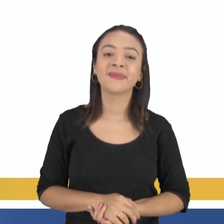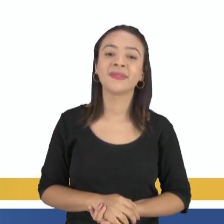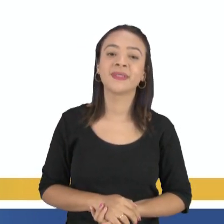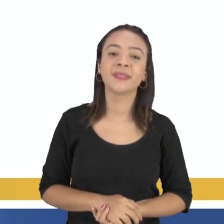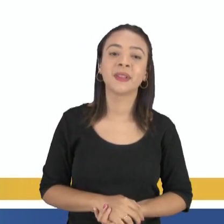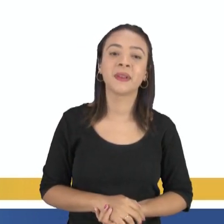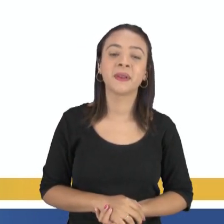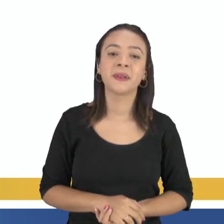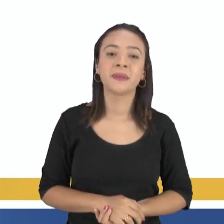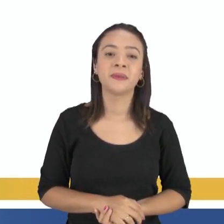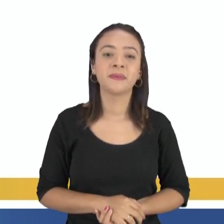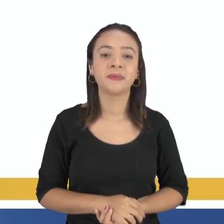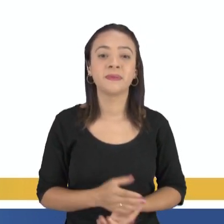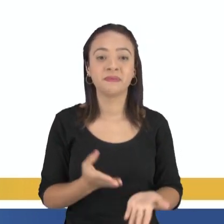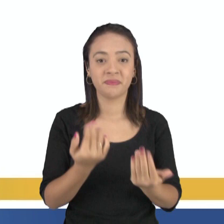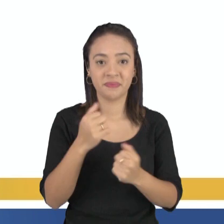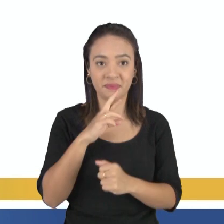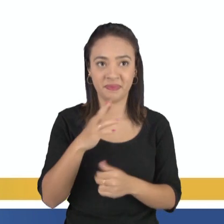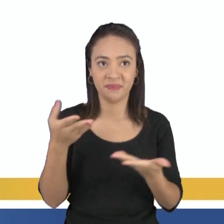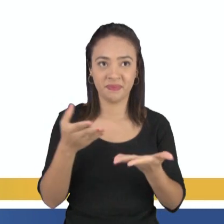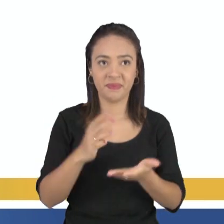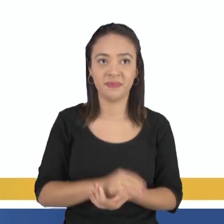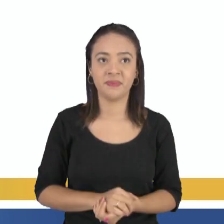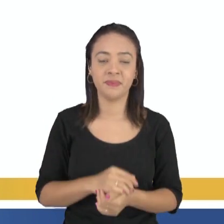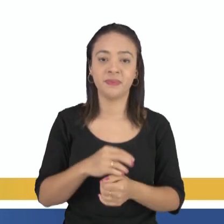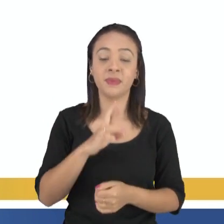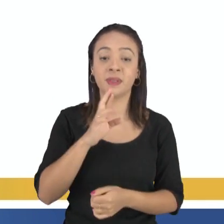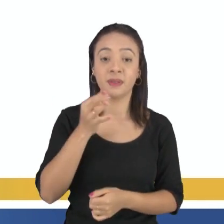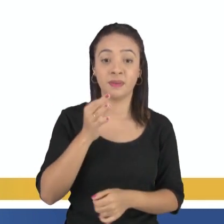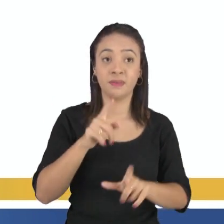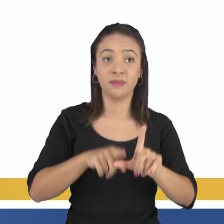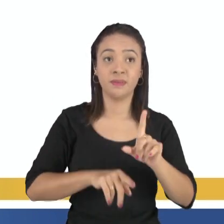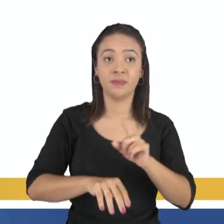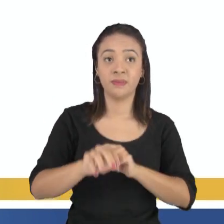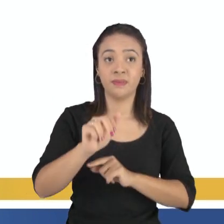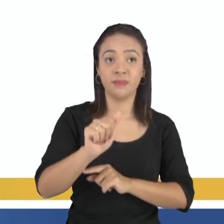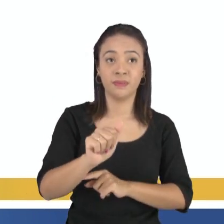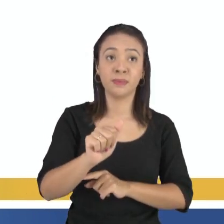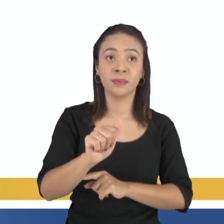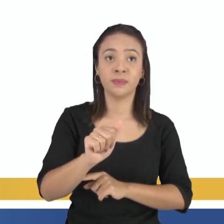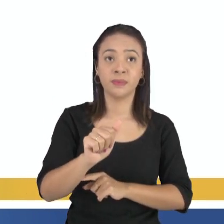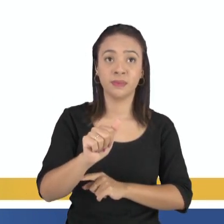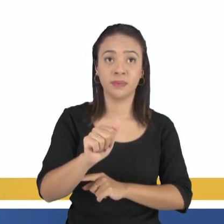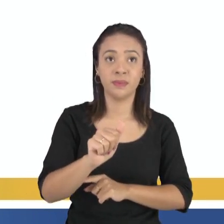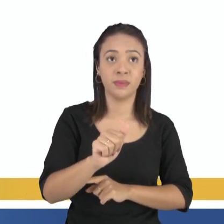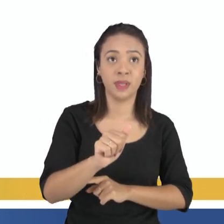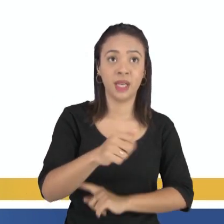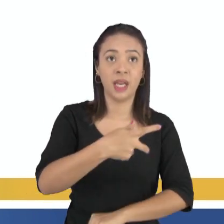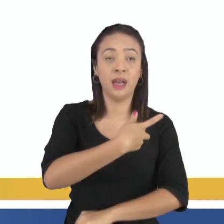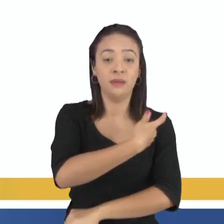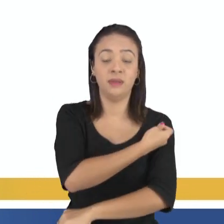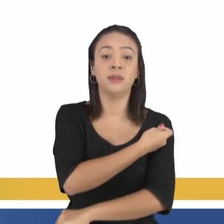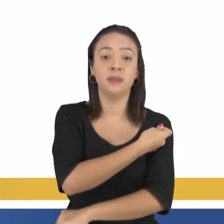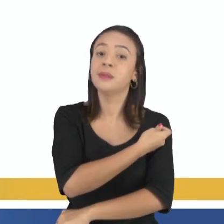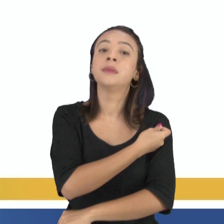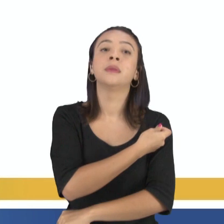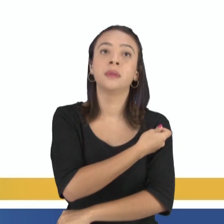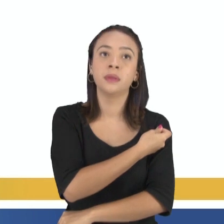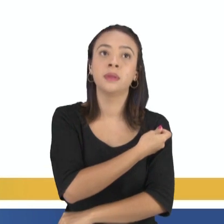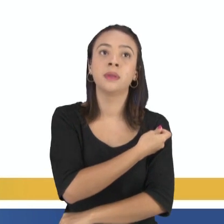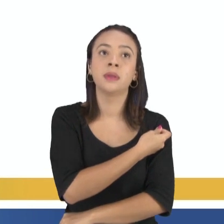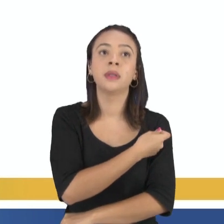aqui de pular a questão. Mas vamos lá para a resposta. A resposta é a alternativa A. A vacina, né? A primeira